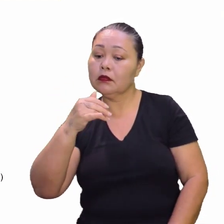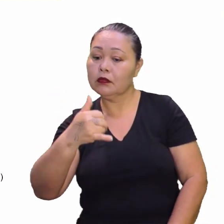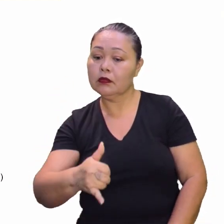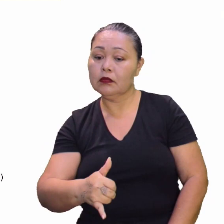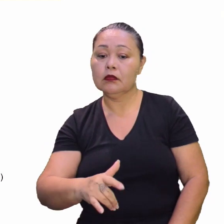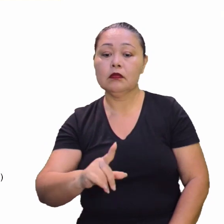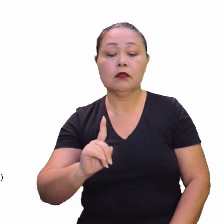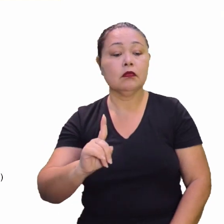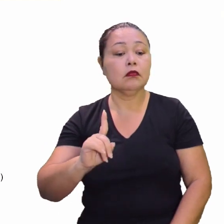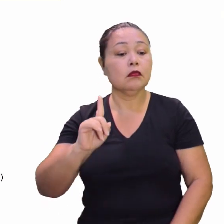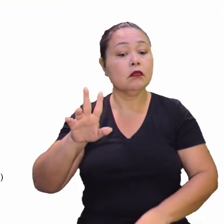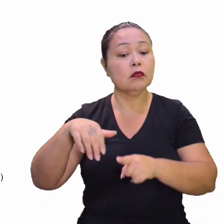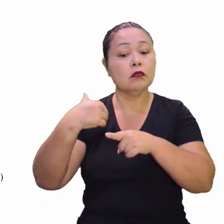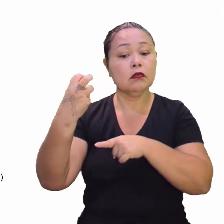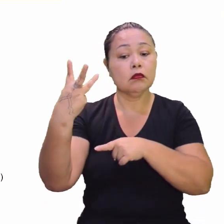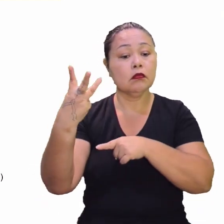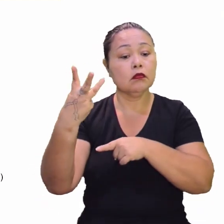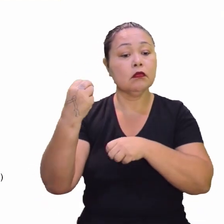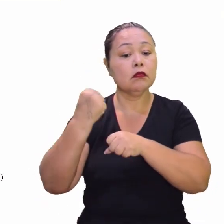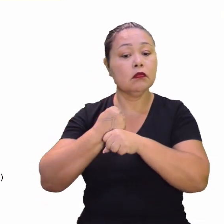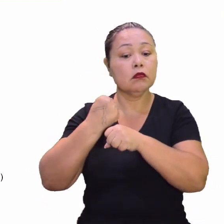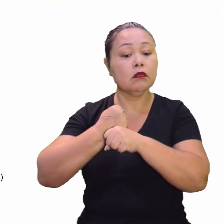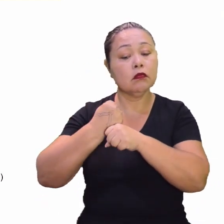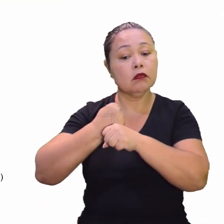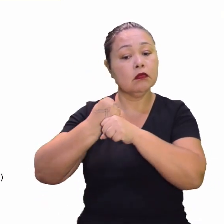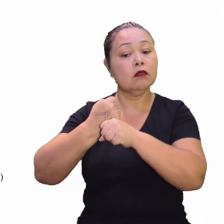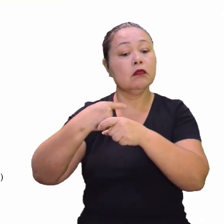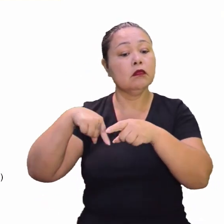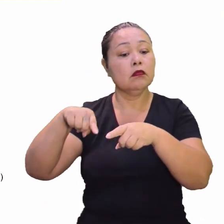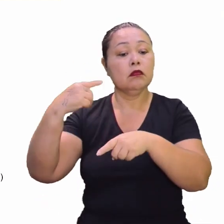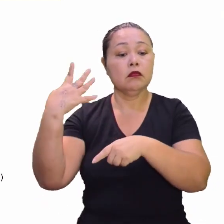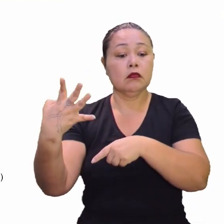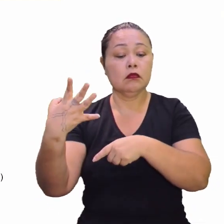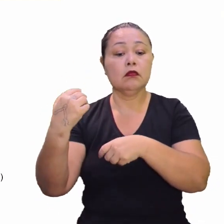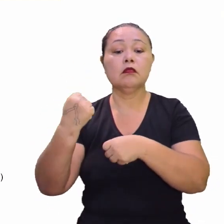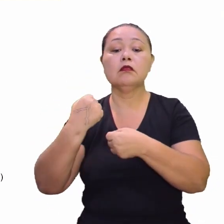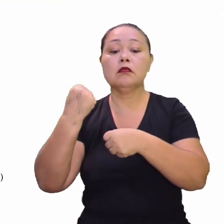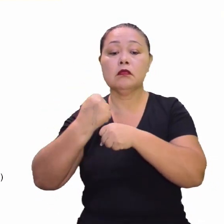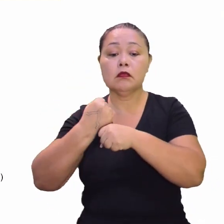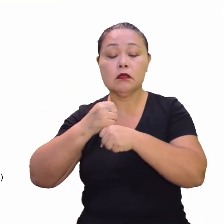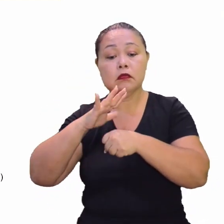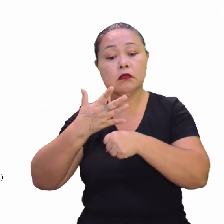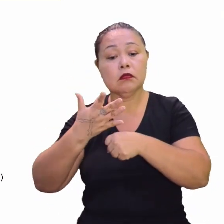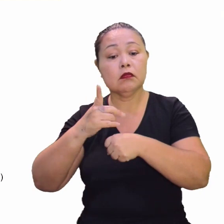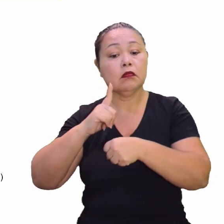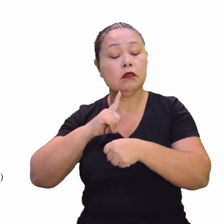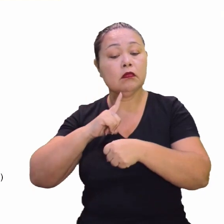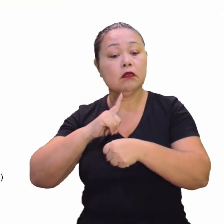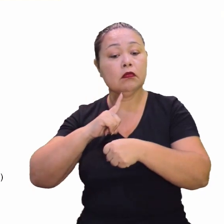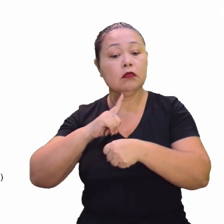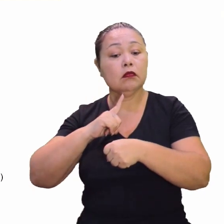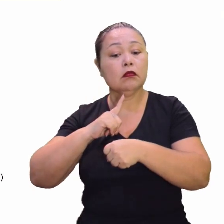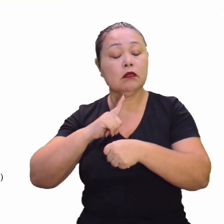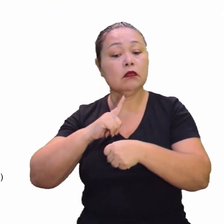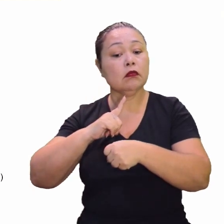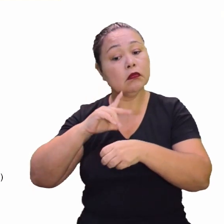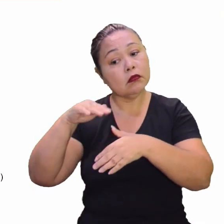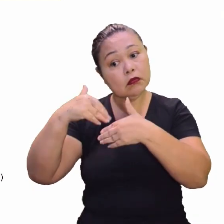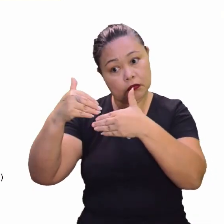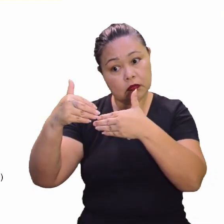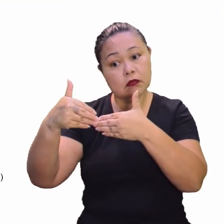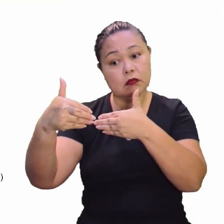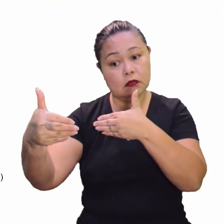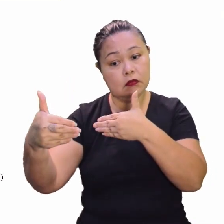quilowatts. Muito bem. Potência. Além de 3 empreendimentos em construção, 4 empreendimentos que já têm, ainda